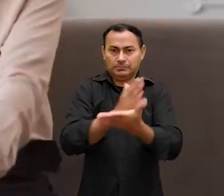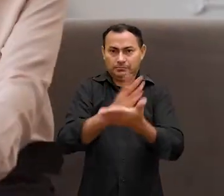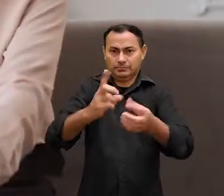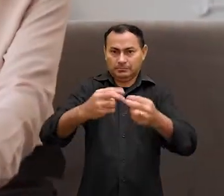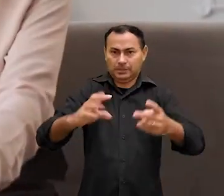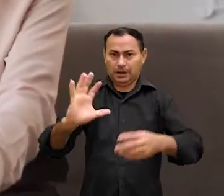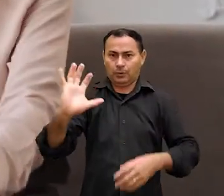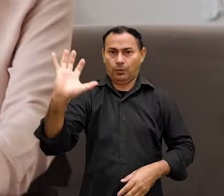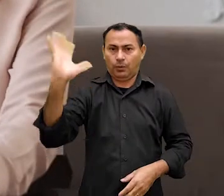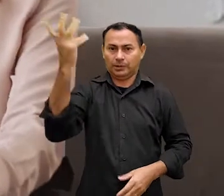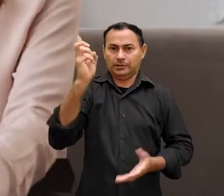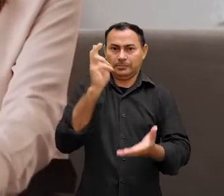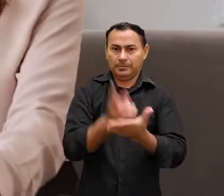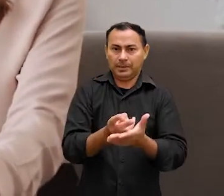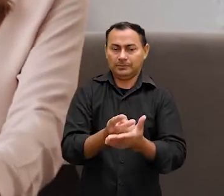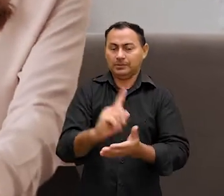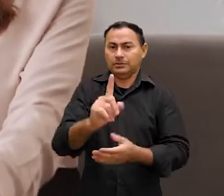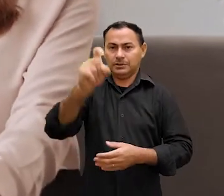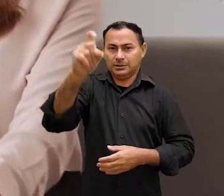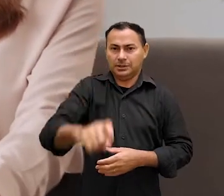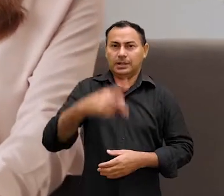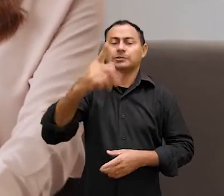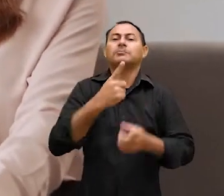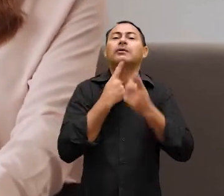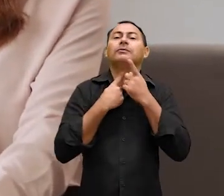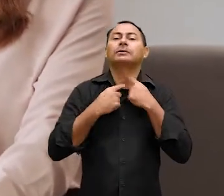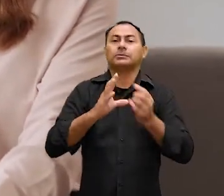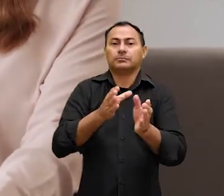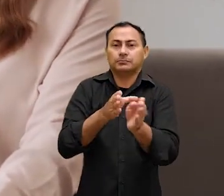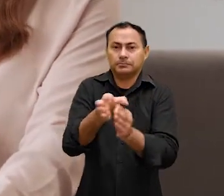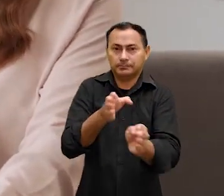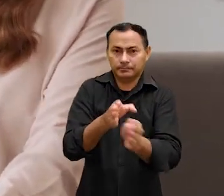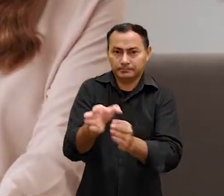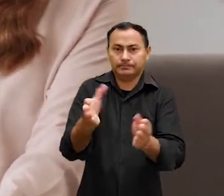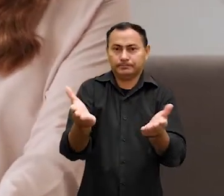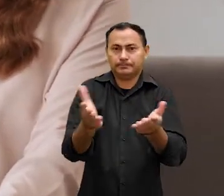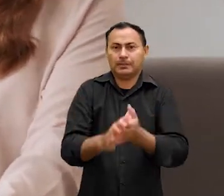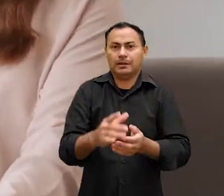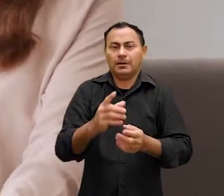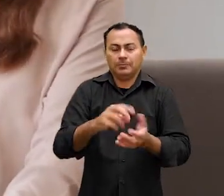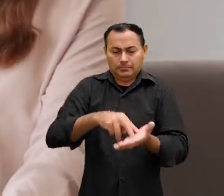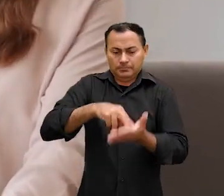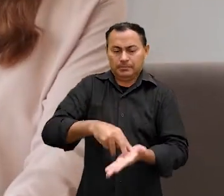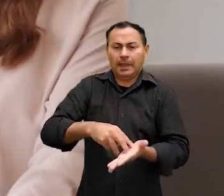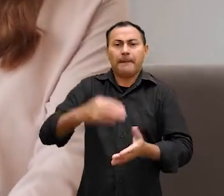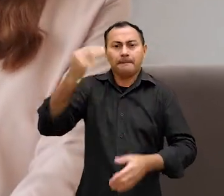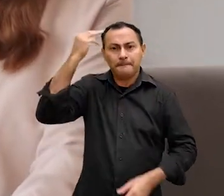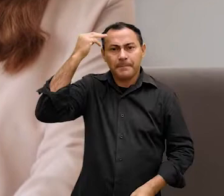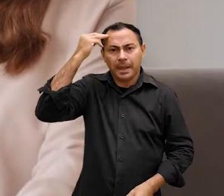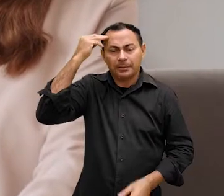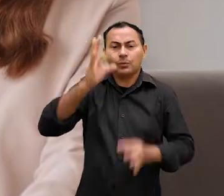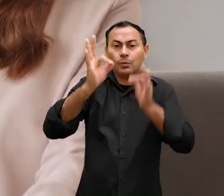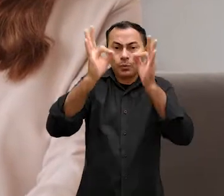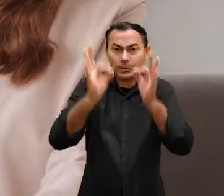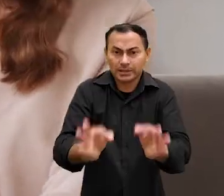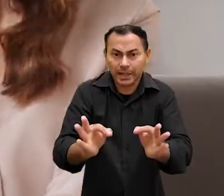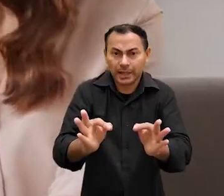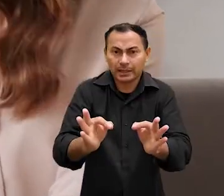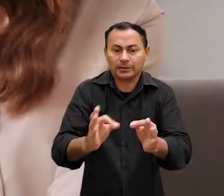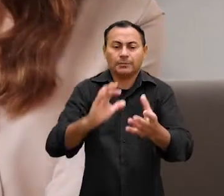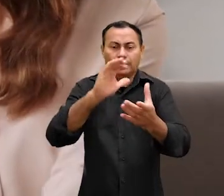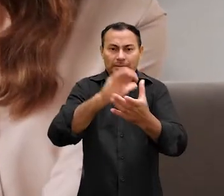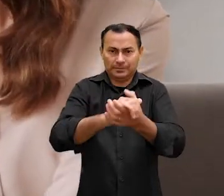coisas aconteçam mesmo que essa não seja a sua vontade orientadora. Vamos manter em mente o ideal para